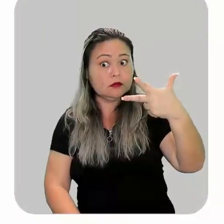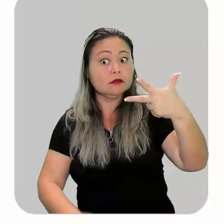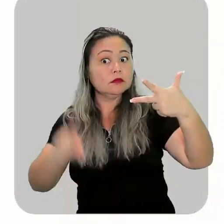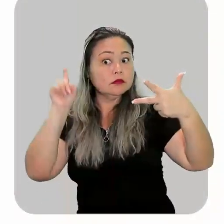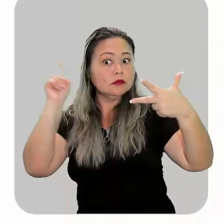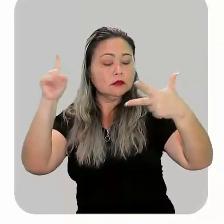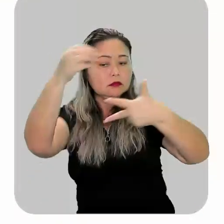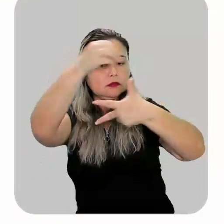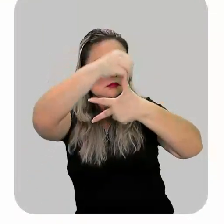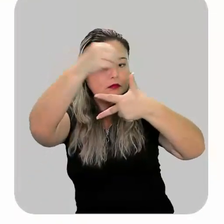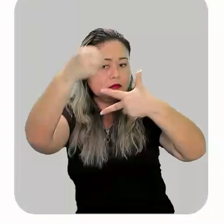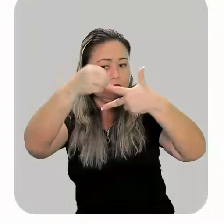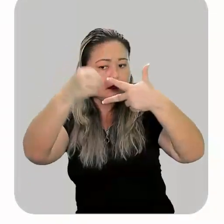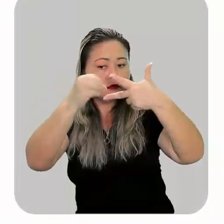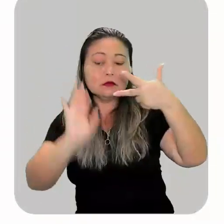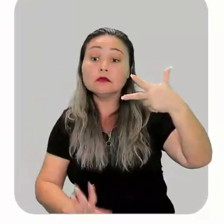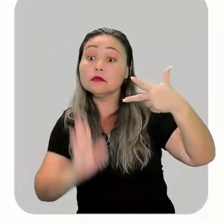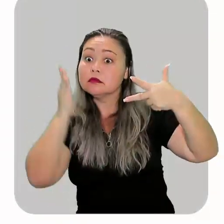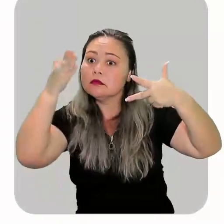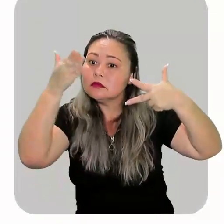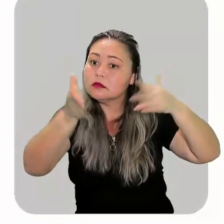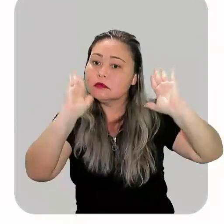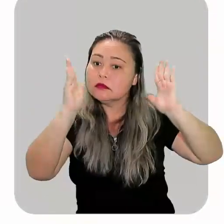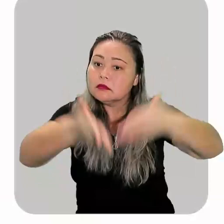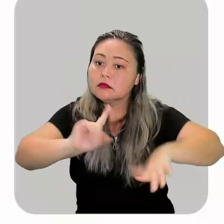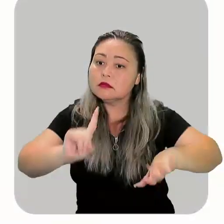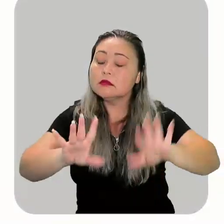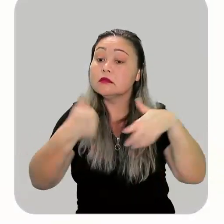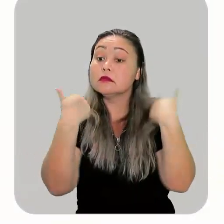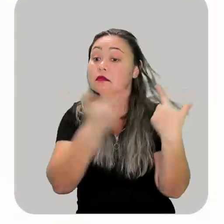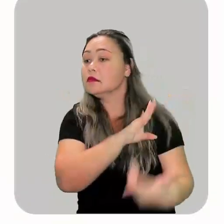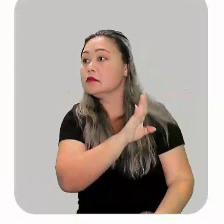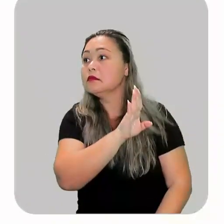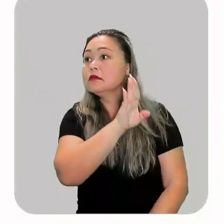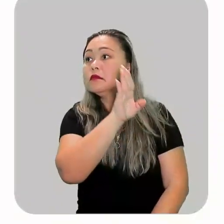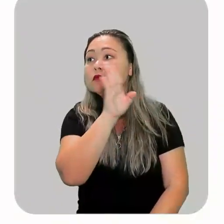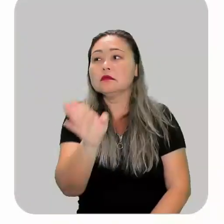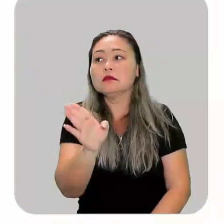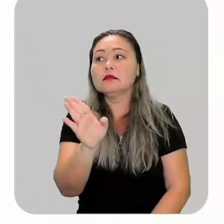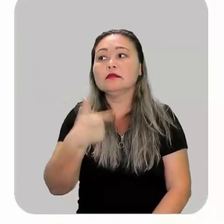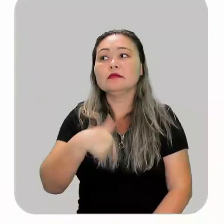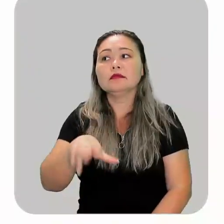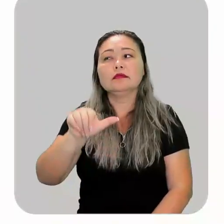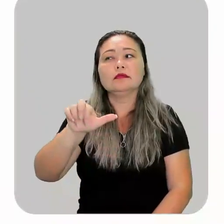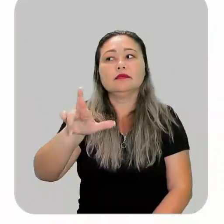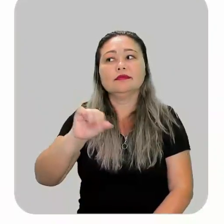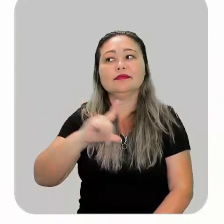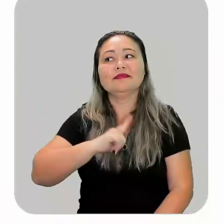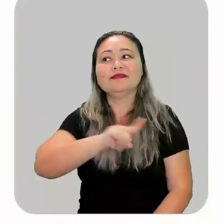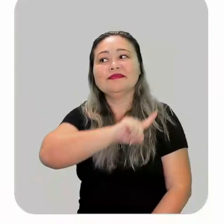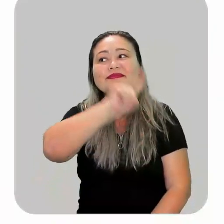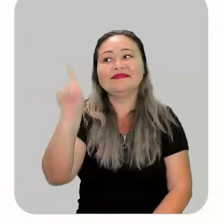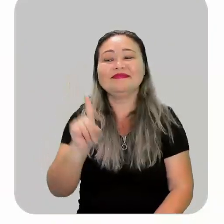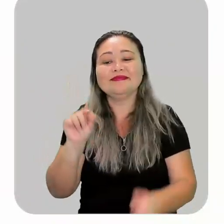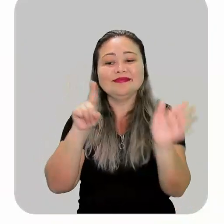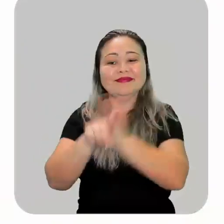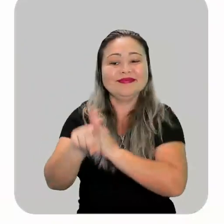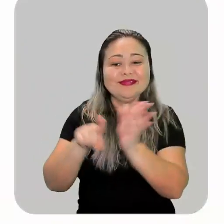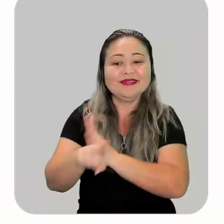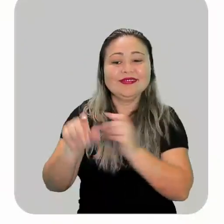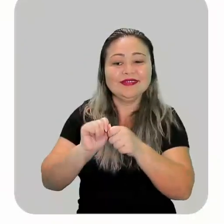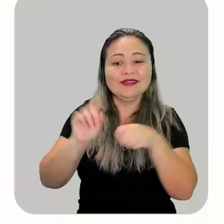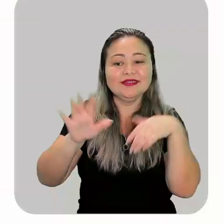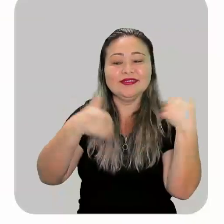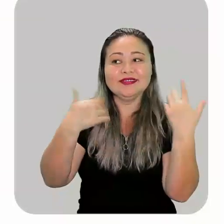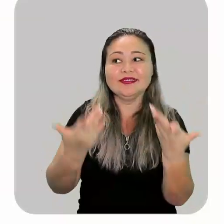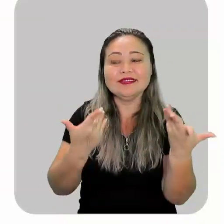Só questões do Enem. E aí, olha só, eu fui atrás, né? Falei com a Lúcia, a gente pode pegar bem atual? Ela falou, pode.